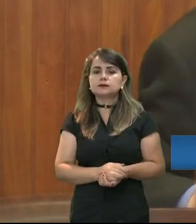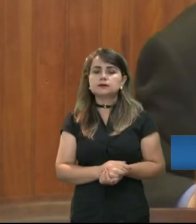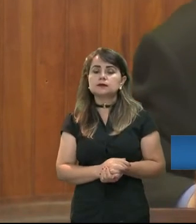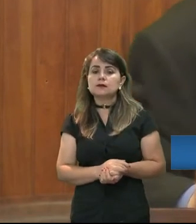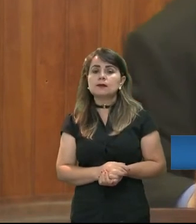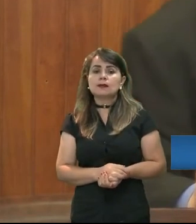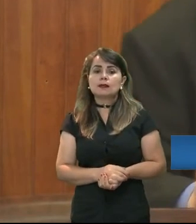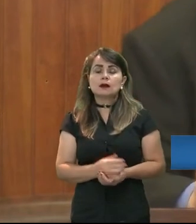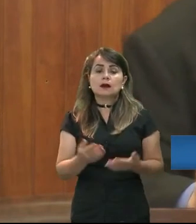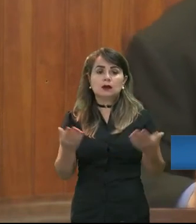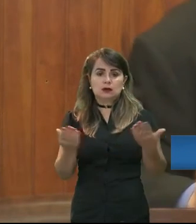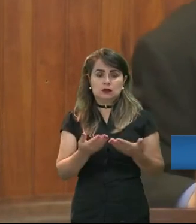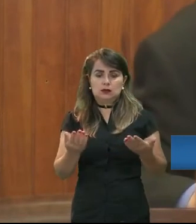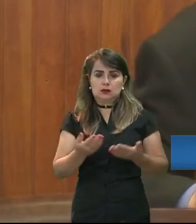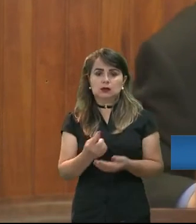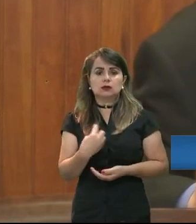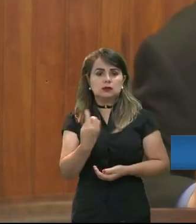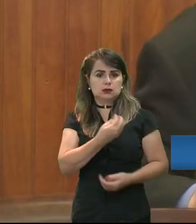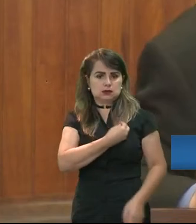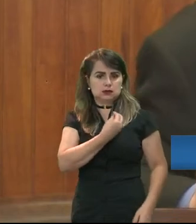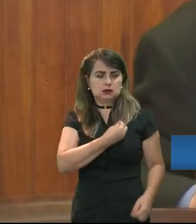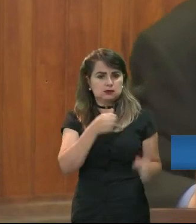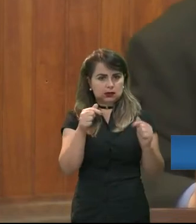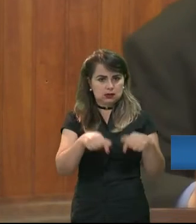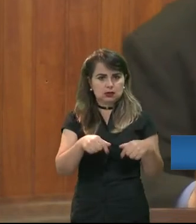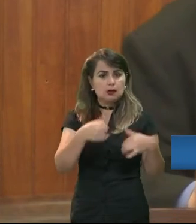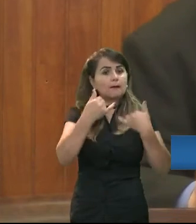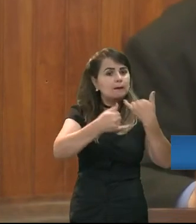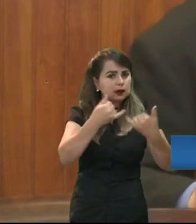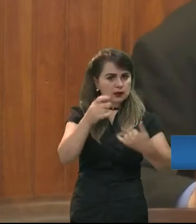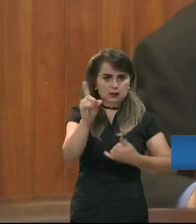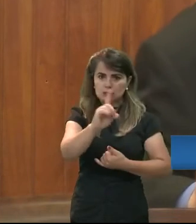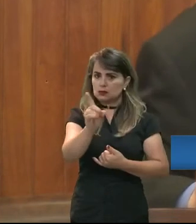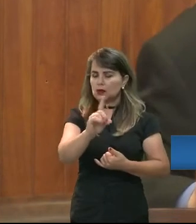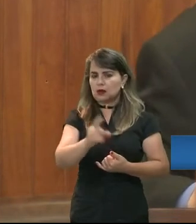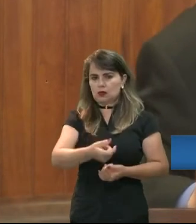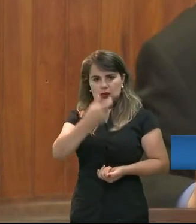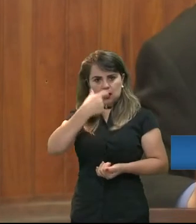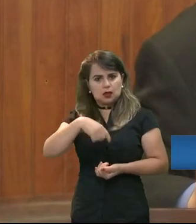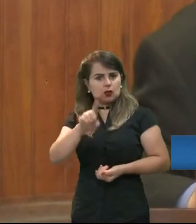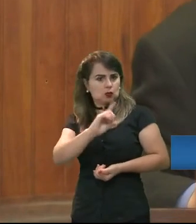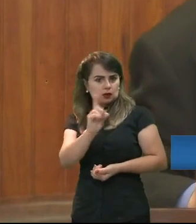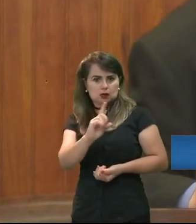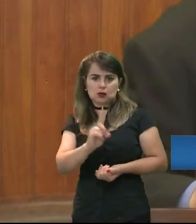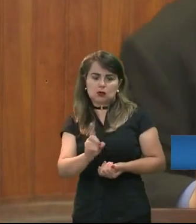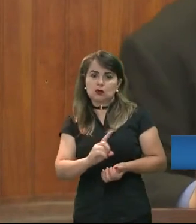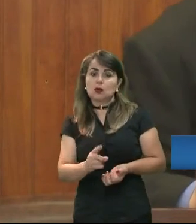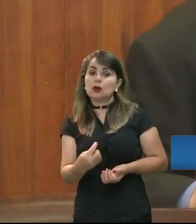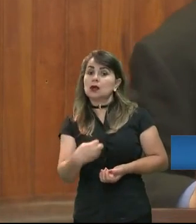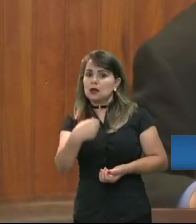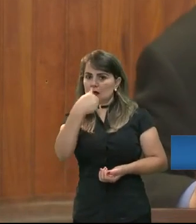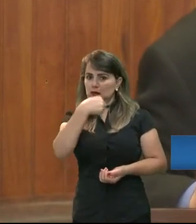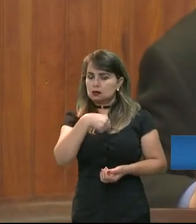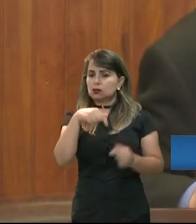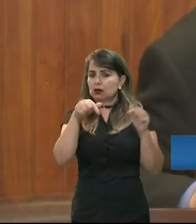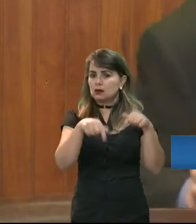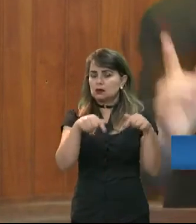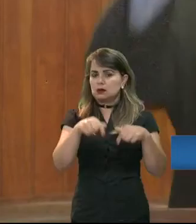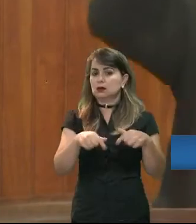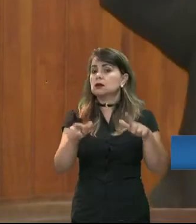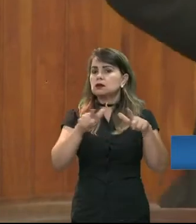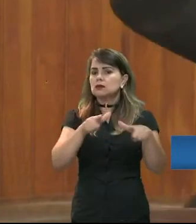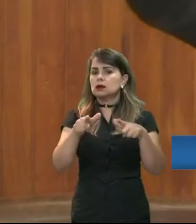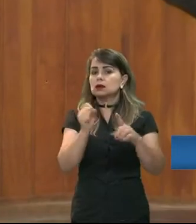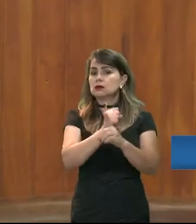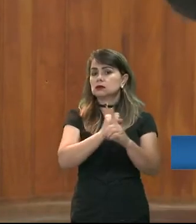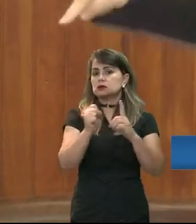aqui, porque nós estamos aqui e não estamos brincando, pelo menos eu não. Estamos aqui muito ativos pensando na sociedade, das